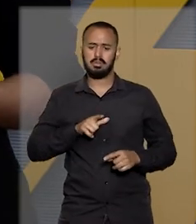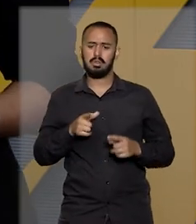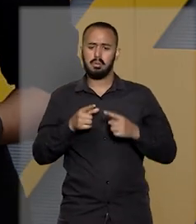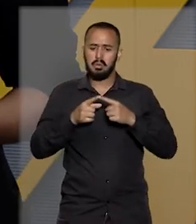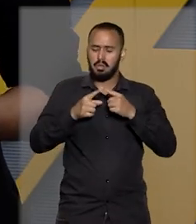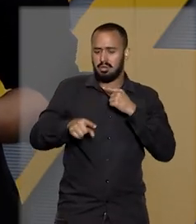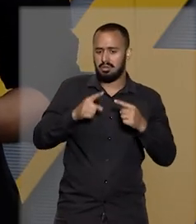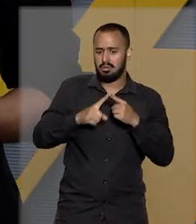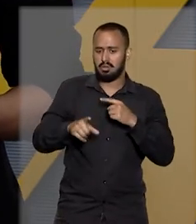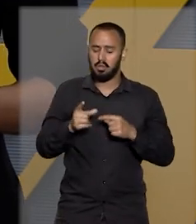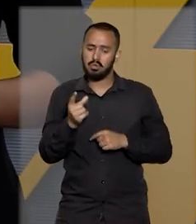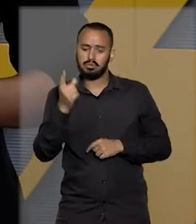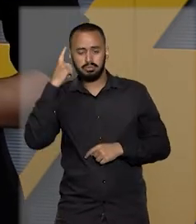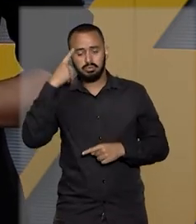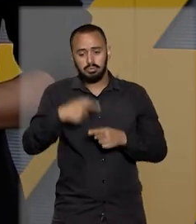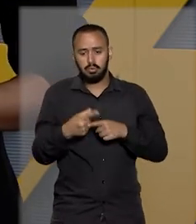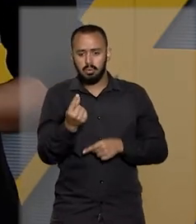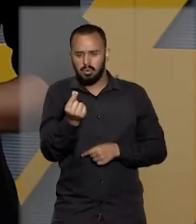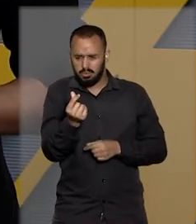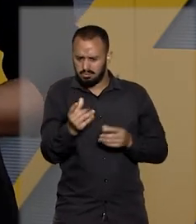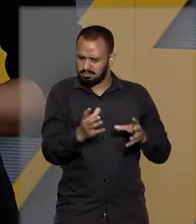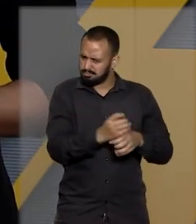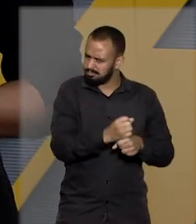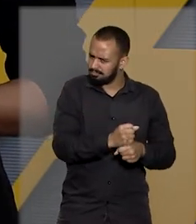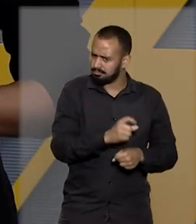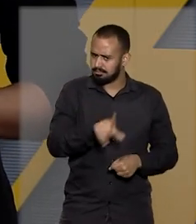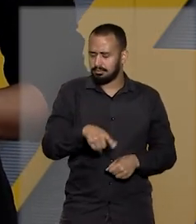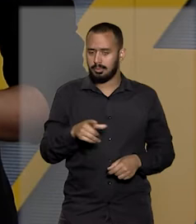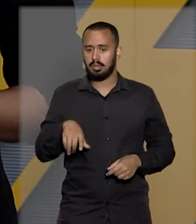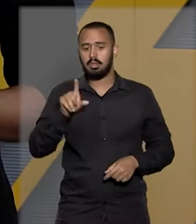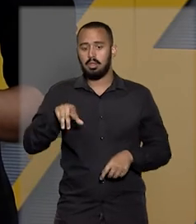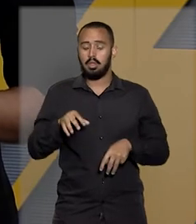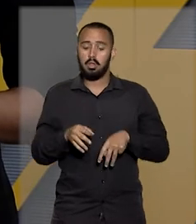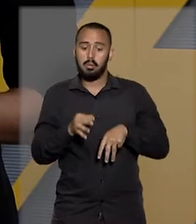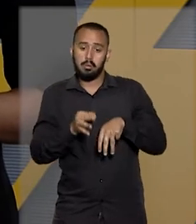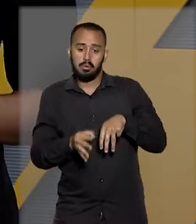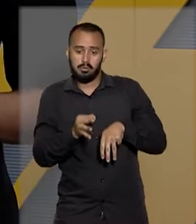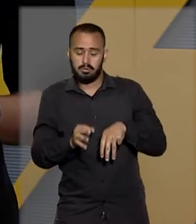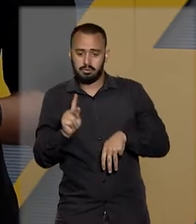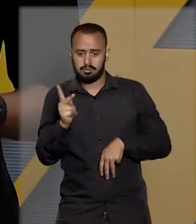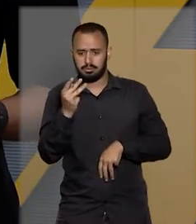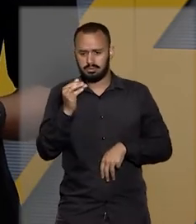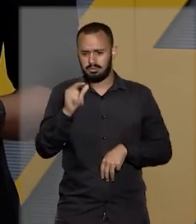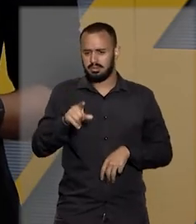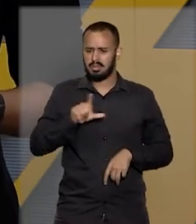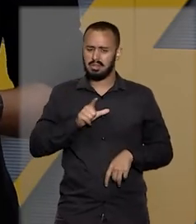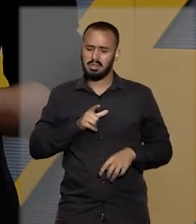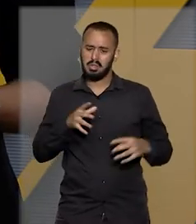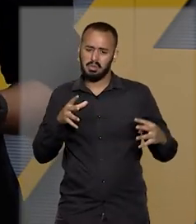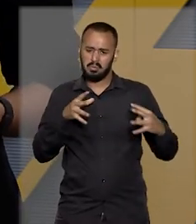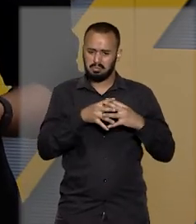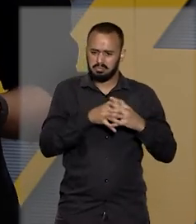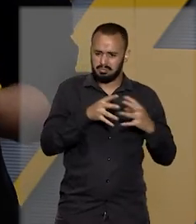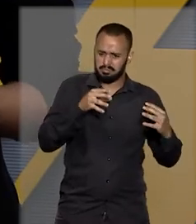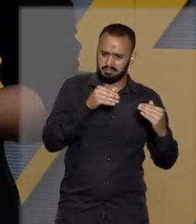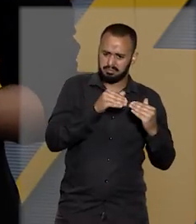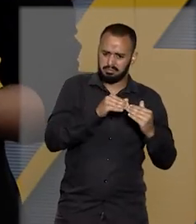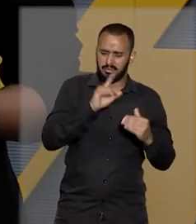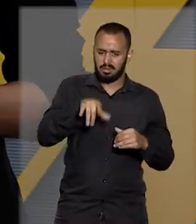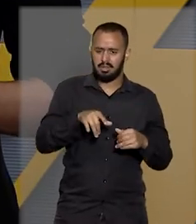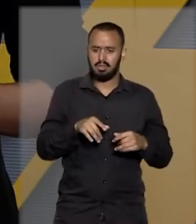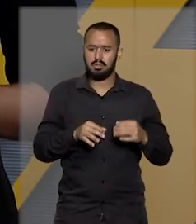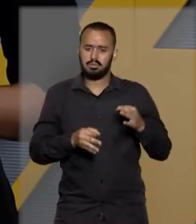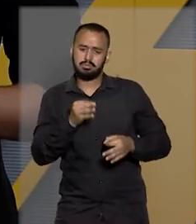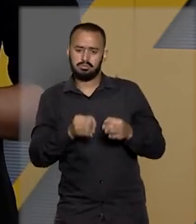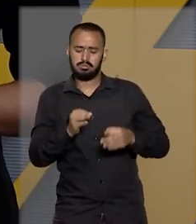o montante devido. Para o ministro Humberto Martins, além de indevida interferência do judiciário sobre políticas